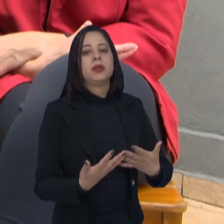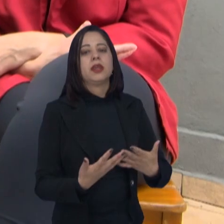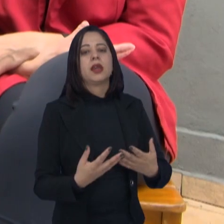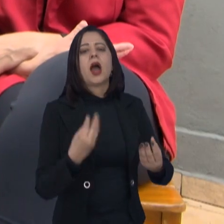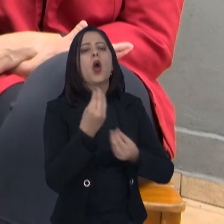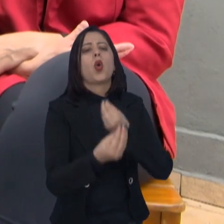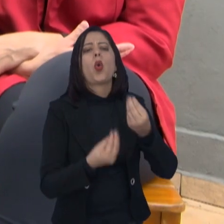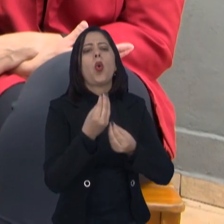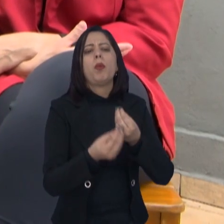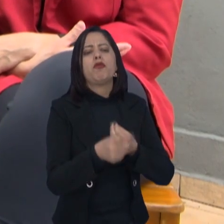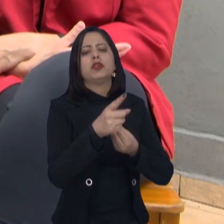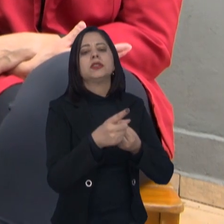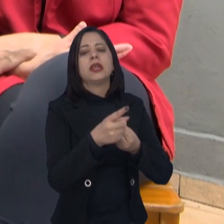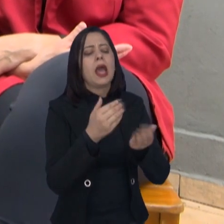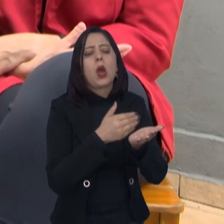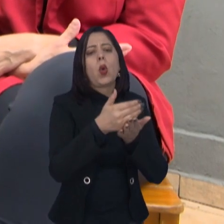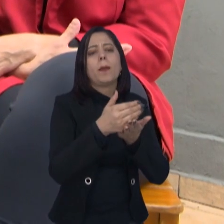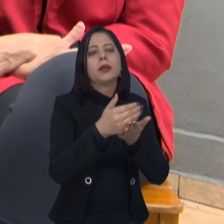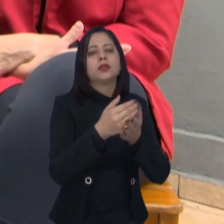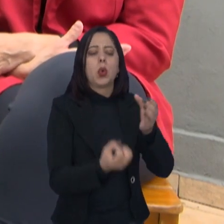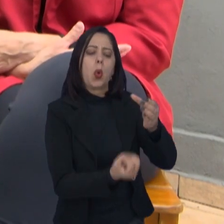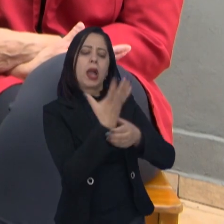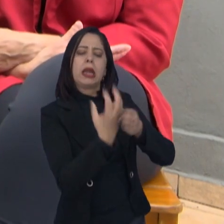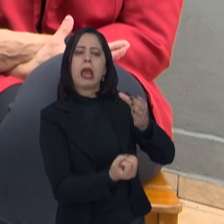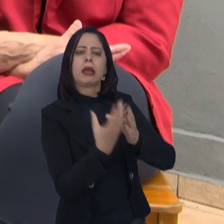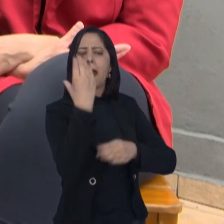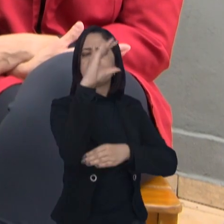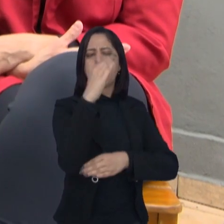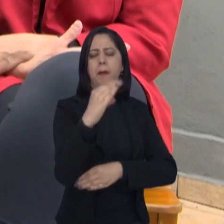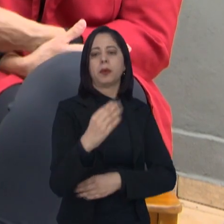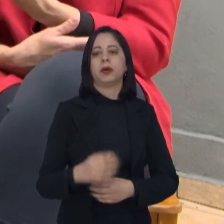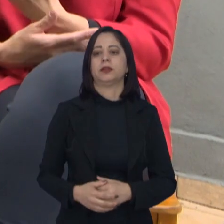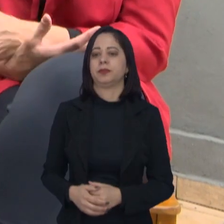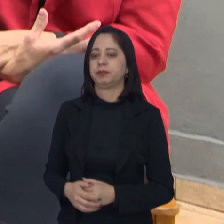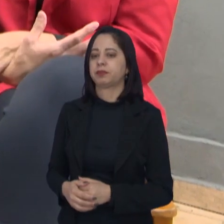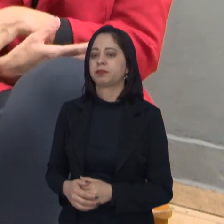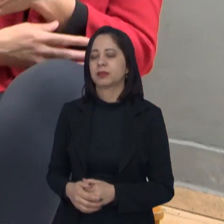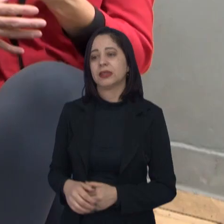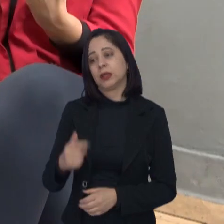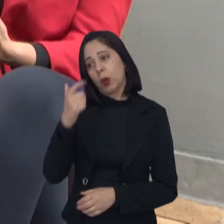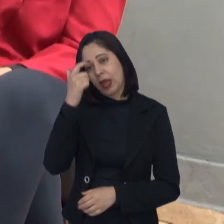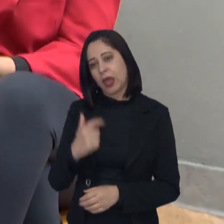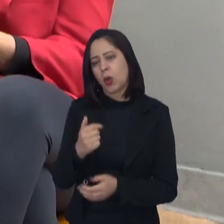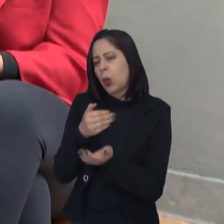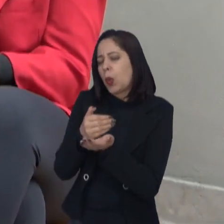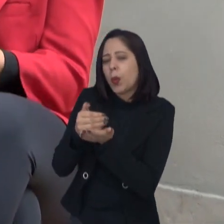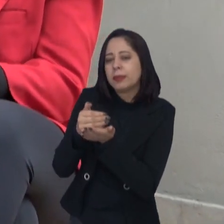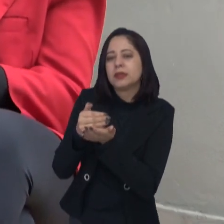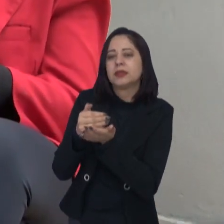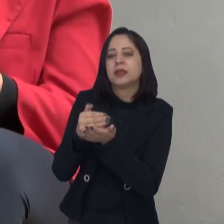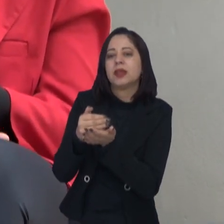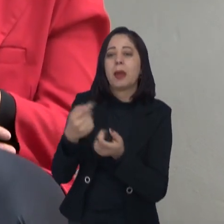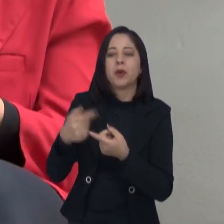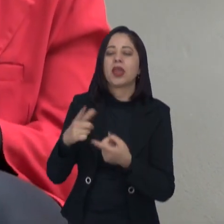criadora de conteúdo e como que você começou a ser criadora de conteúdo. Sim, quando eu comecei, na verdade, eu